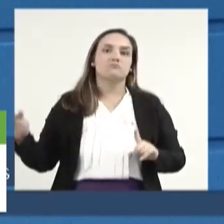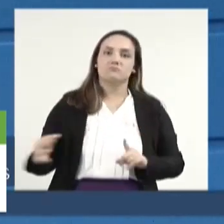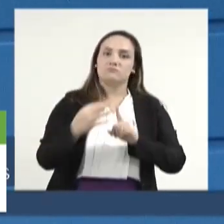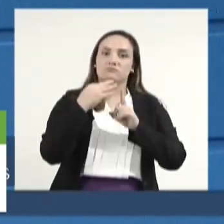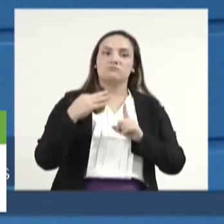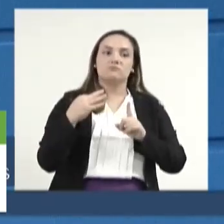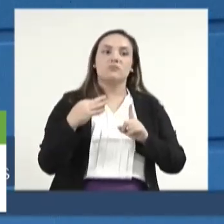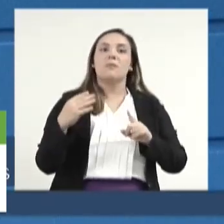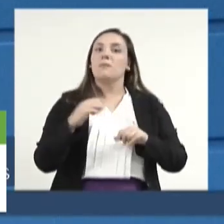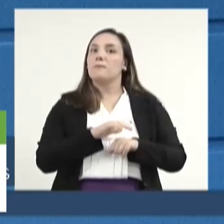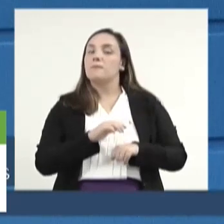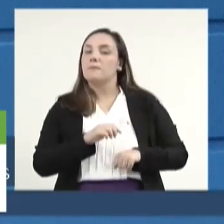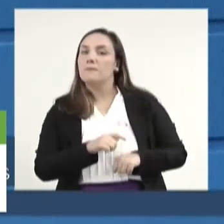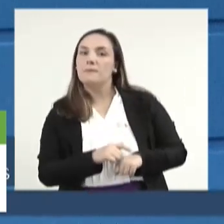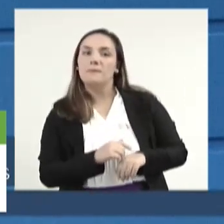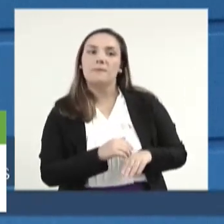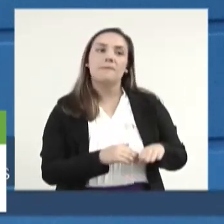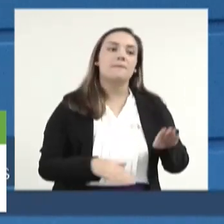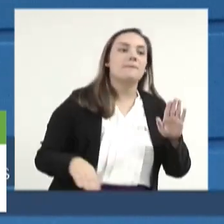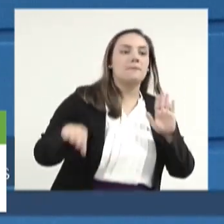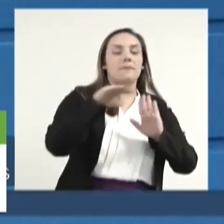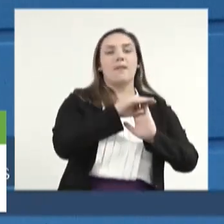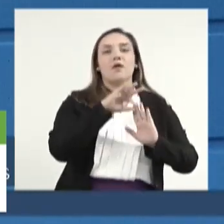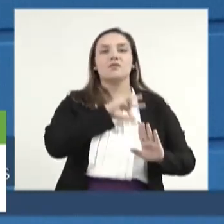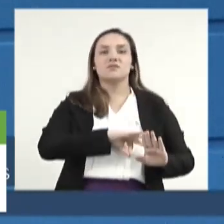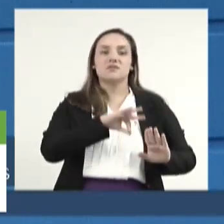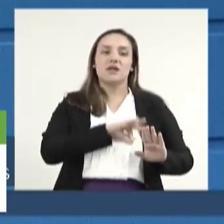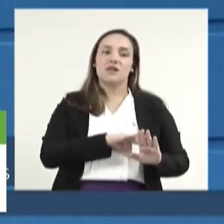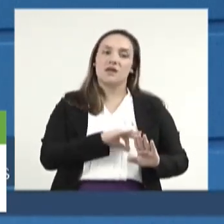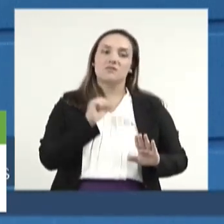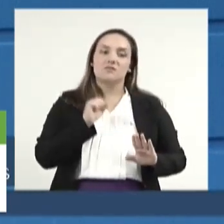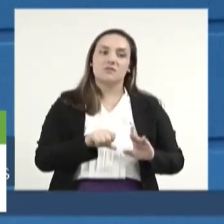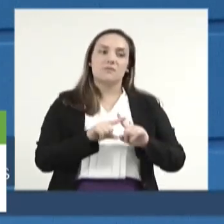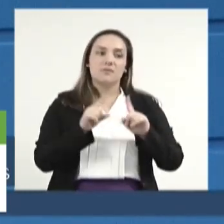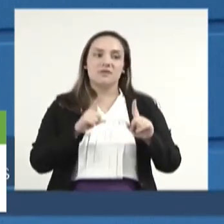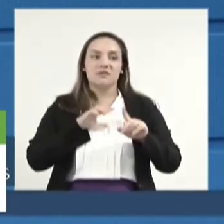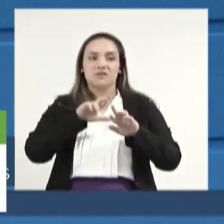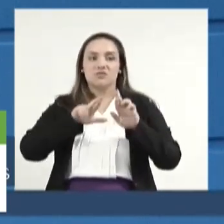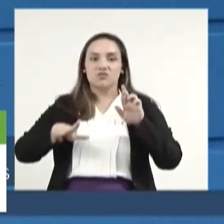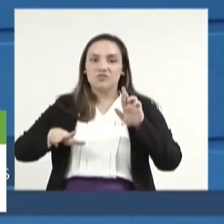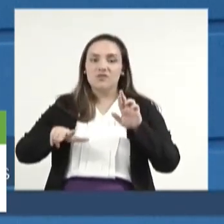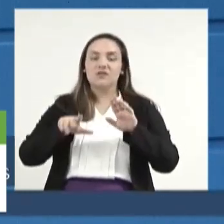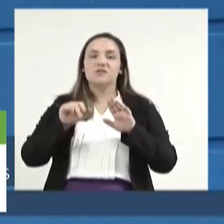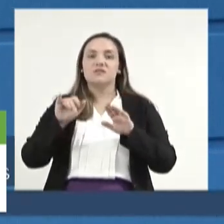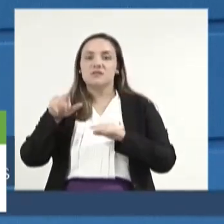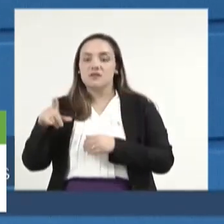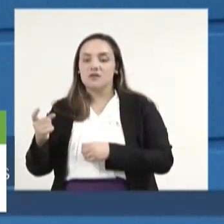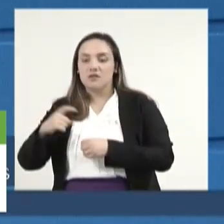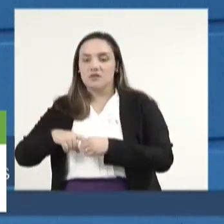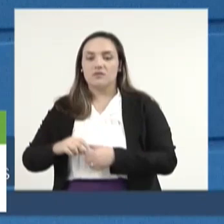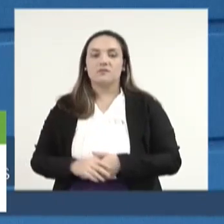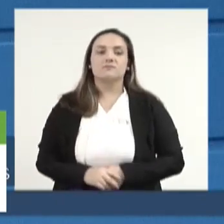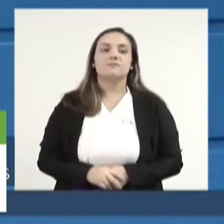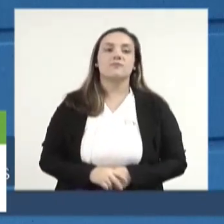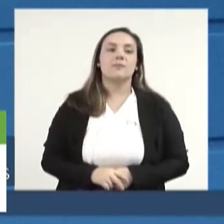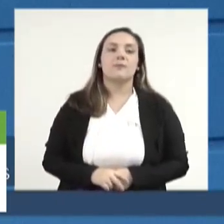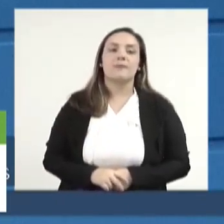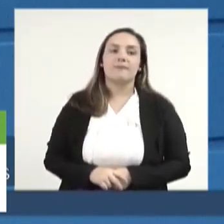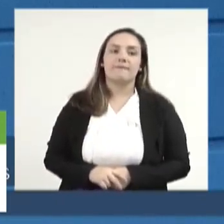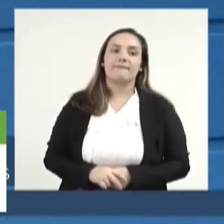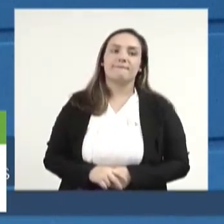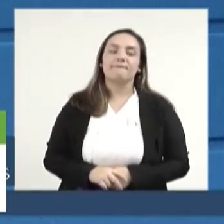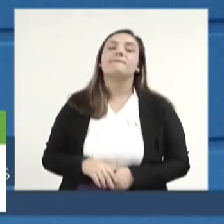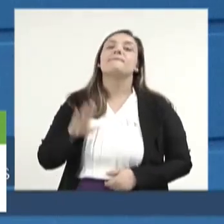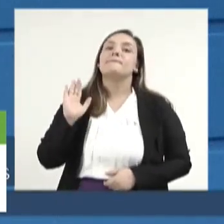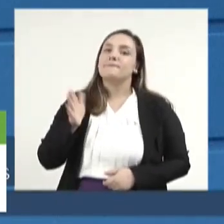bom, alto, hoje o maior salário, como foi citado pelo deputado Rinaldo, e ficou essa diferença com relação ao salário dos contratados e que